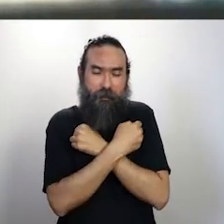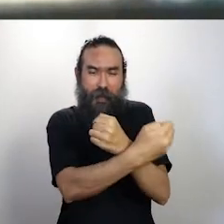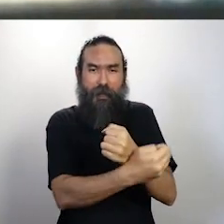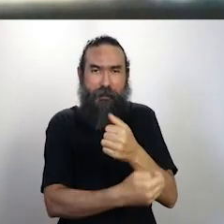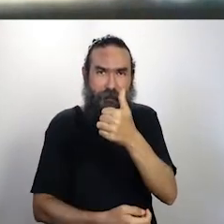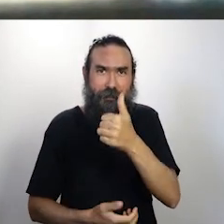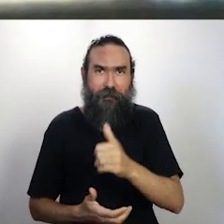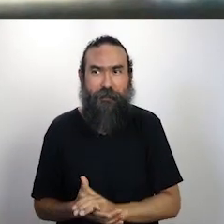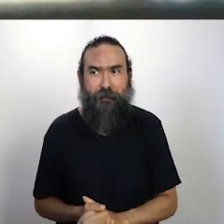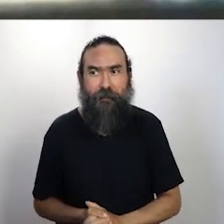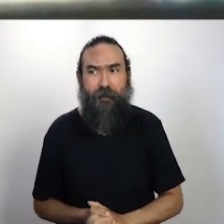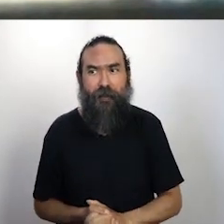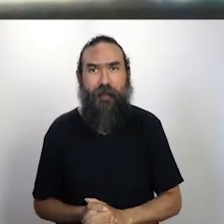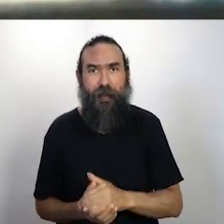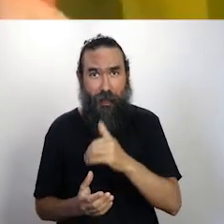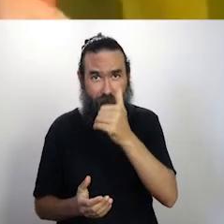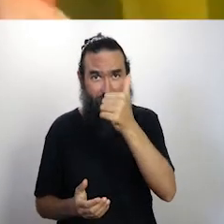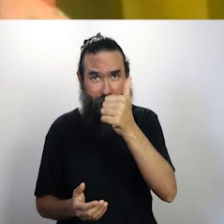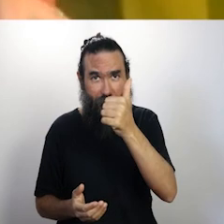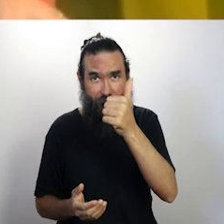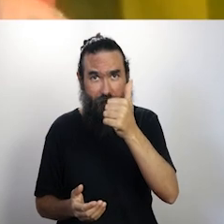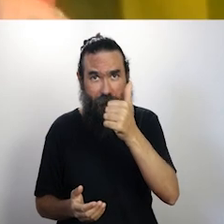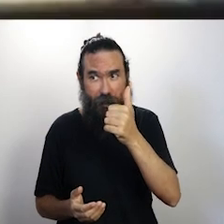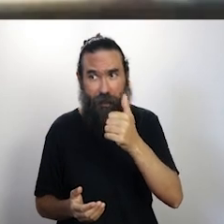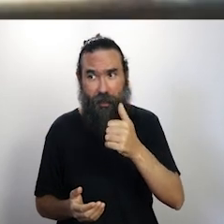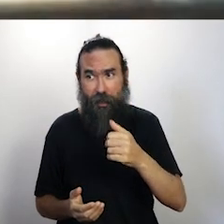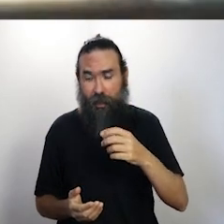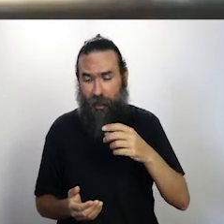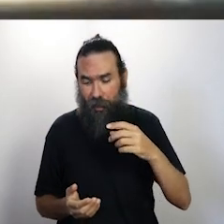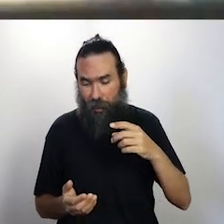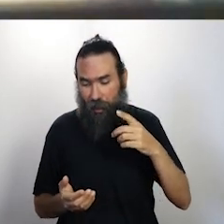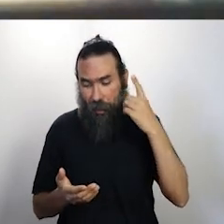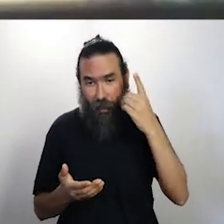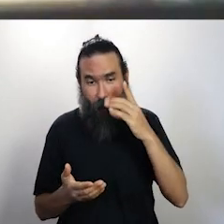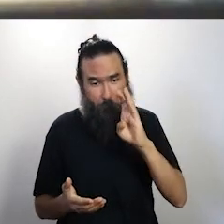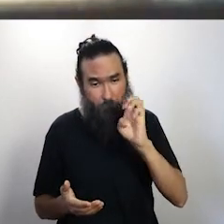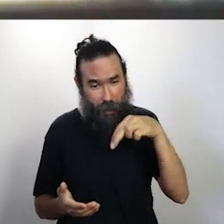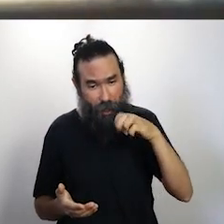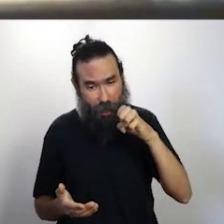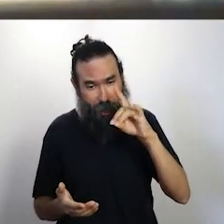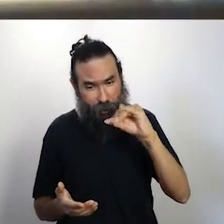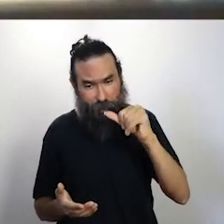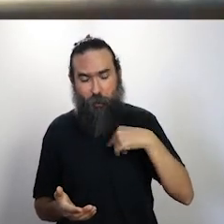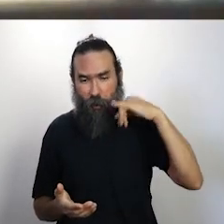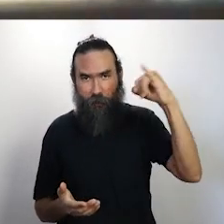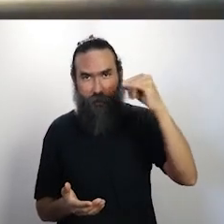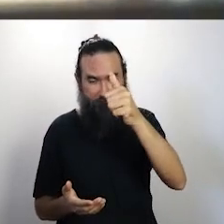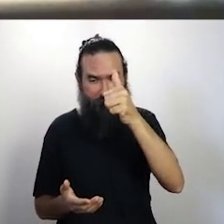então está aqui para vocês a Benedita da Silva ligou agradecer pela correção eu já tinha tudo